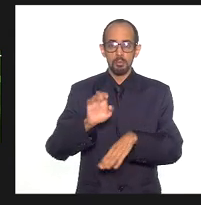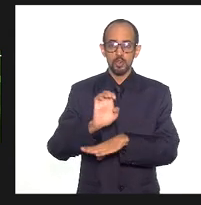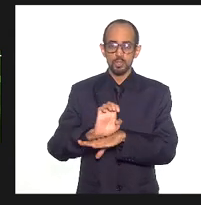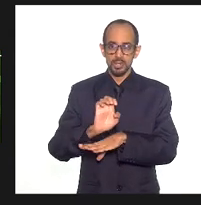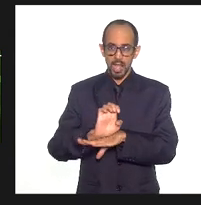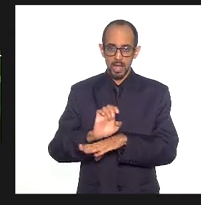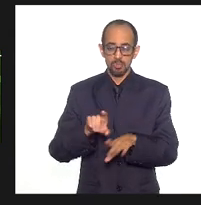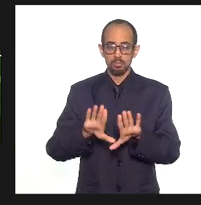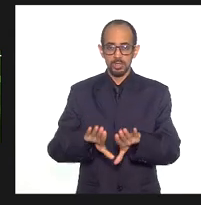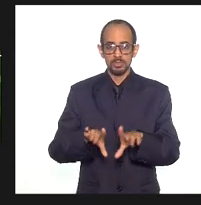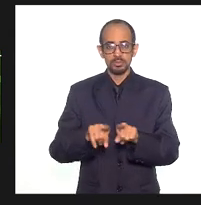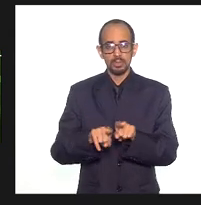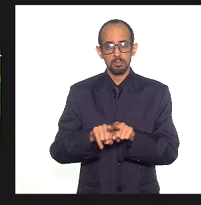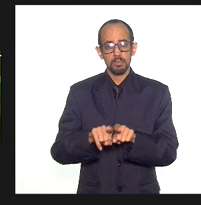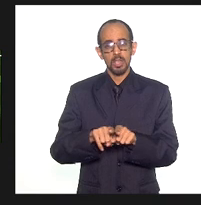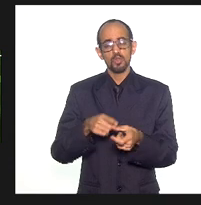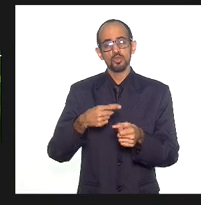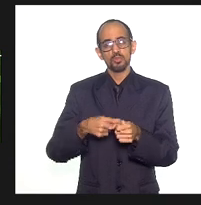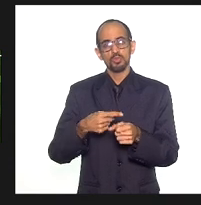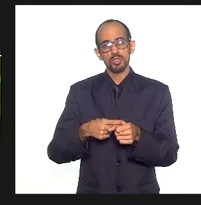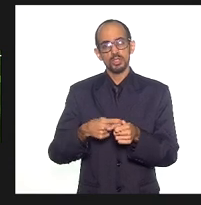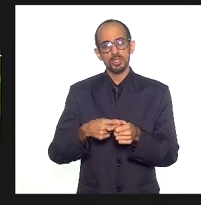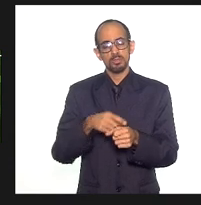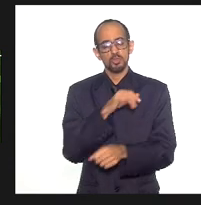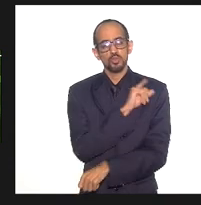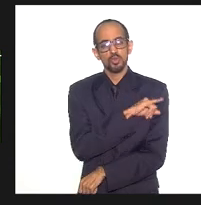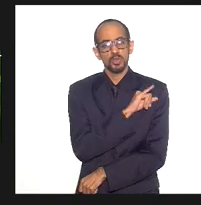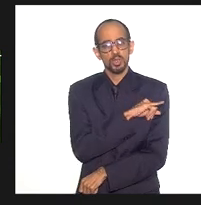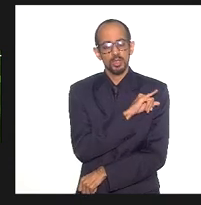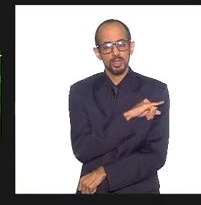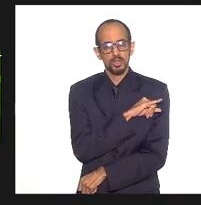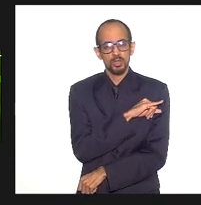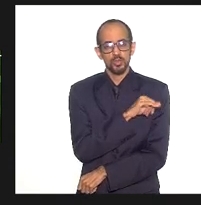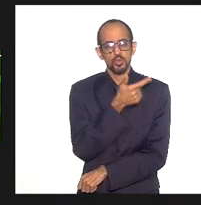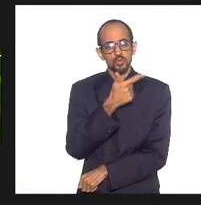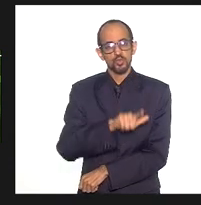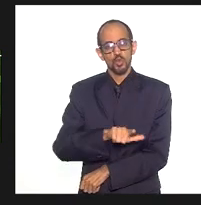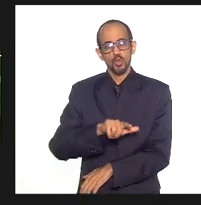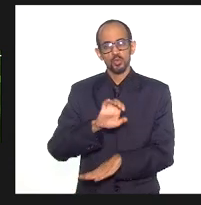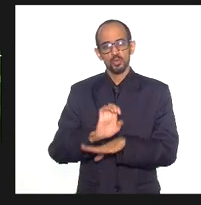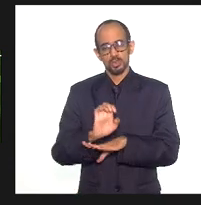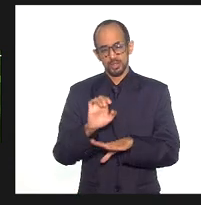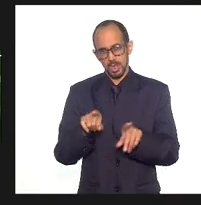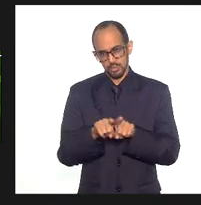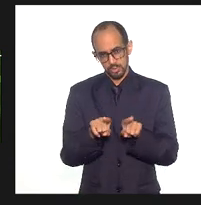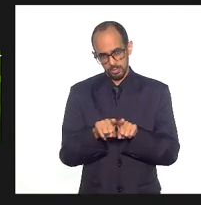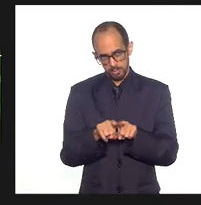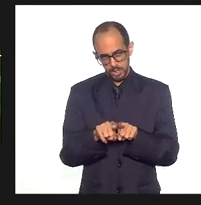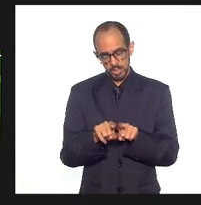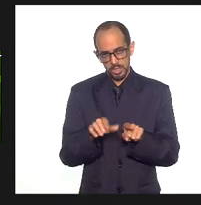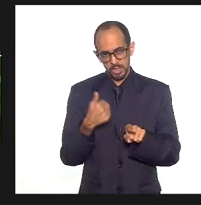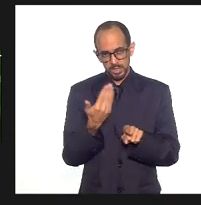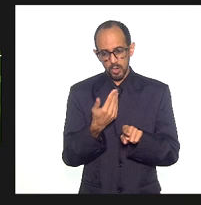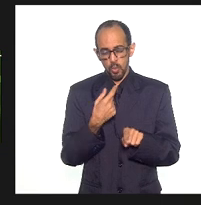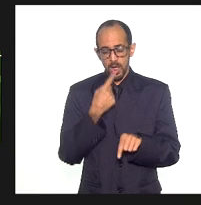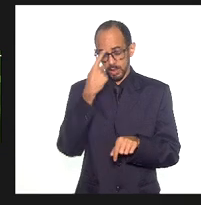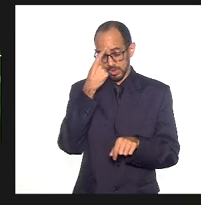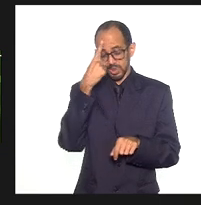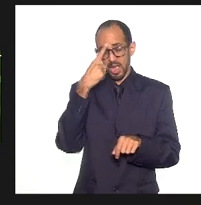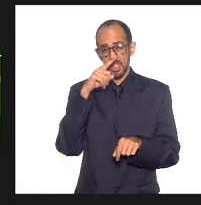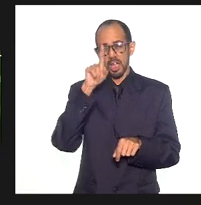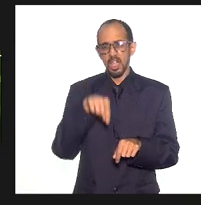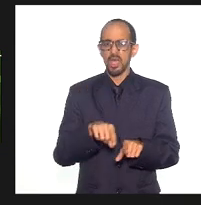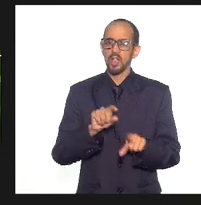sirva também aos municípios fluminenses, sirva aos demais estados. Então, o convite aqui é que, a partir, talvez,